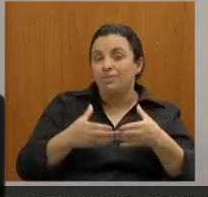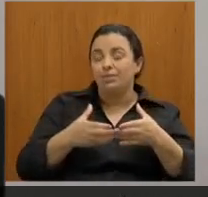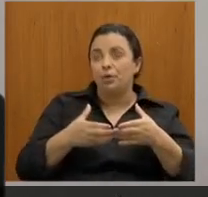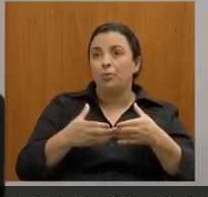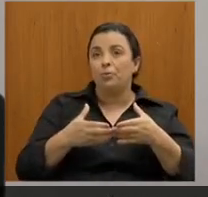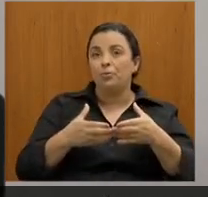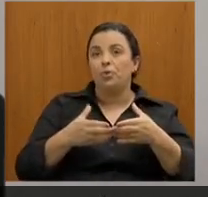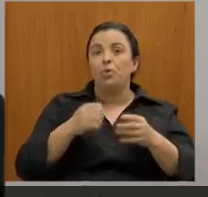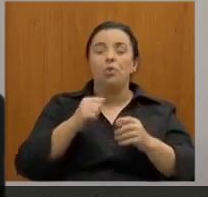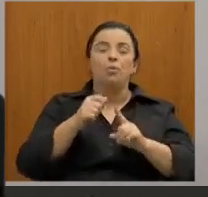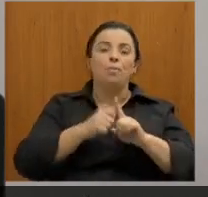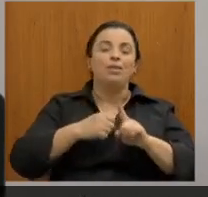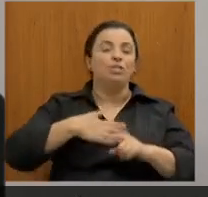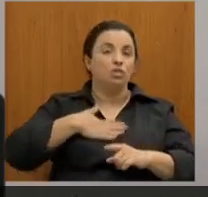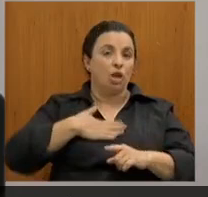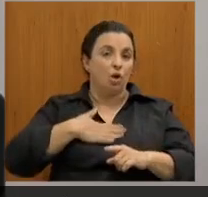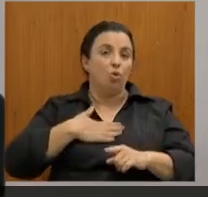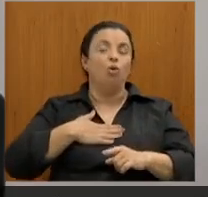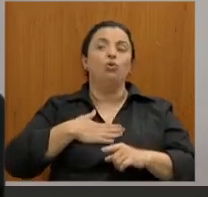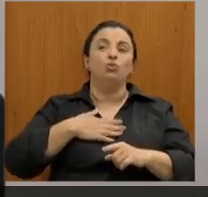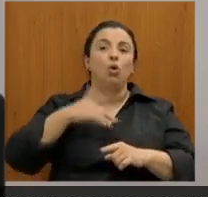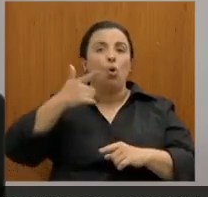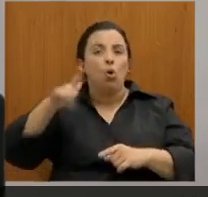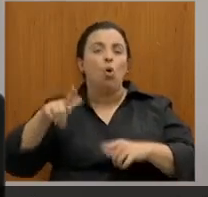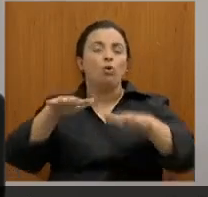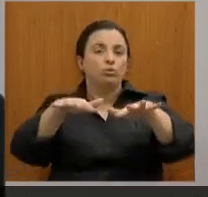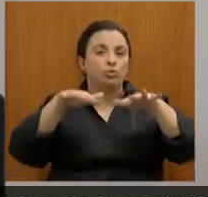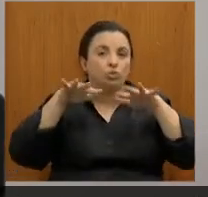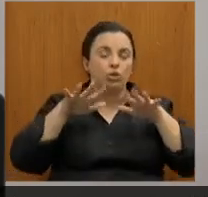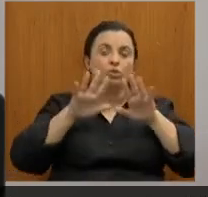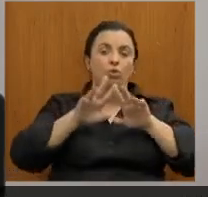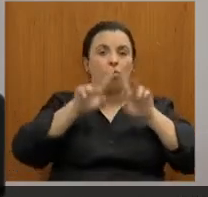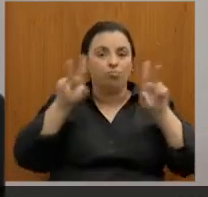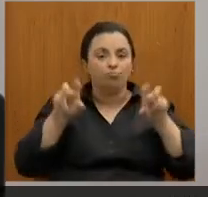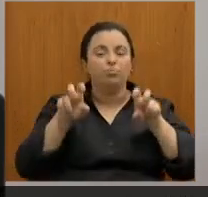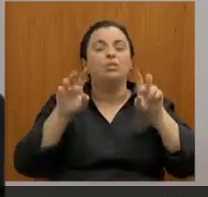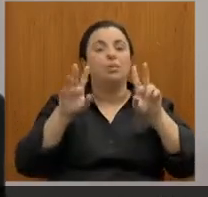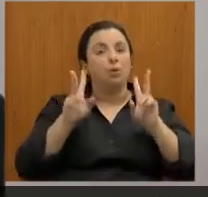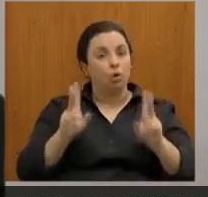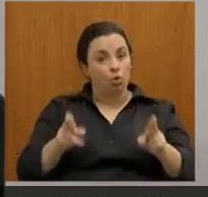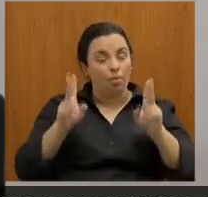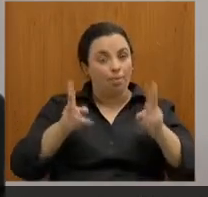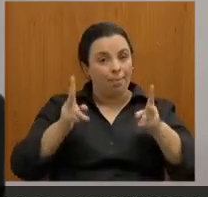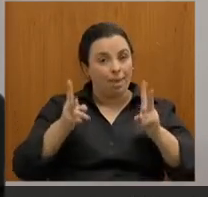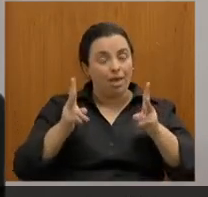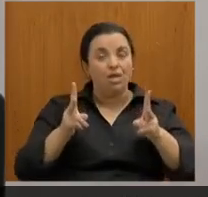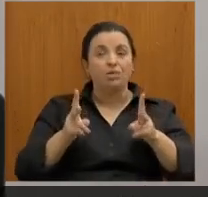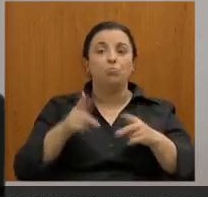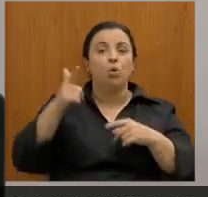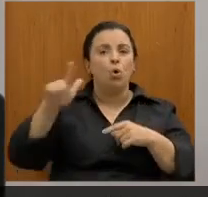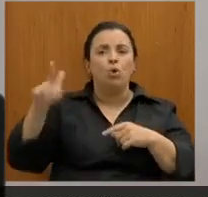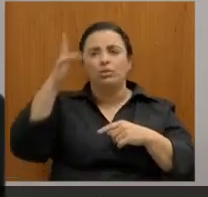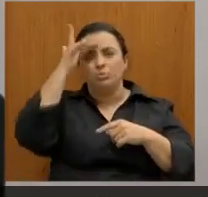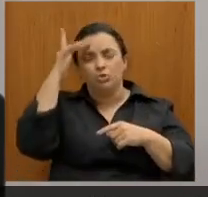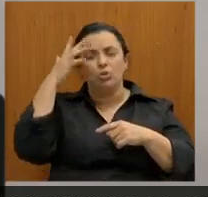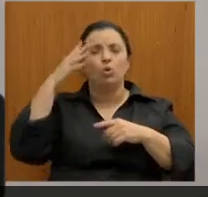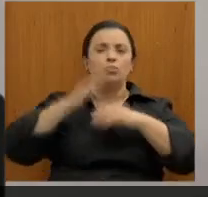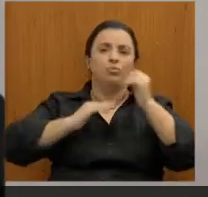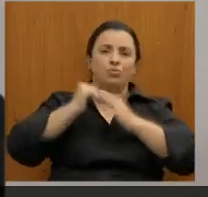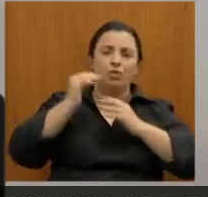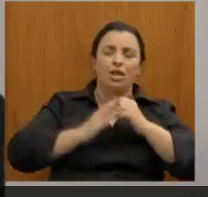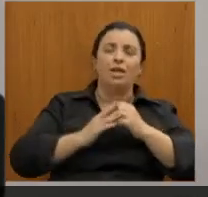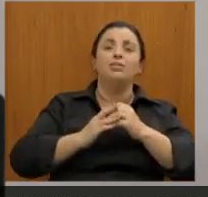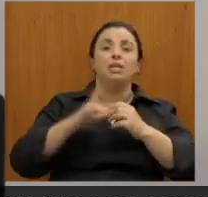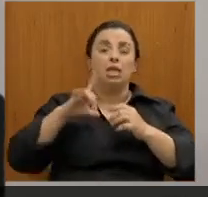longo do mês de agosto faremos outras audiências públicas nesse sentido Vamos ouvir outras regiões do Estado outras profissionais outras mulheres